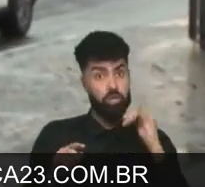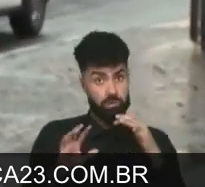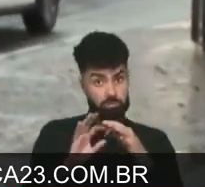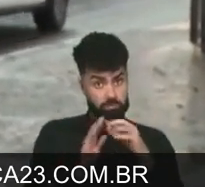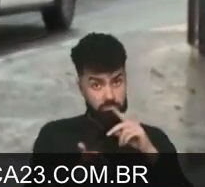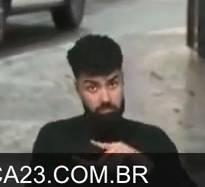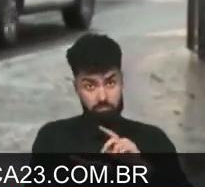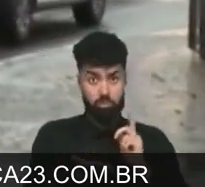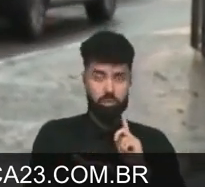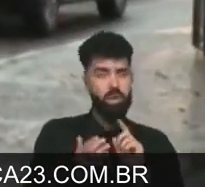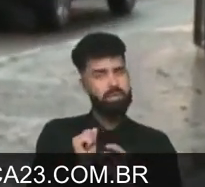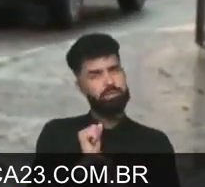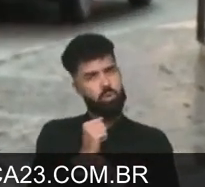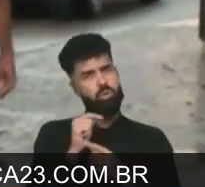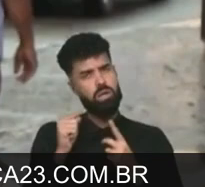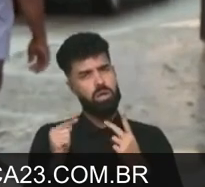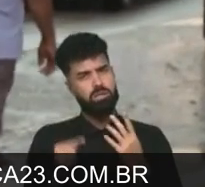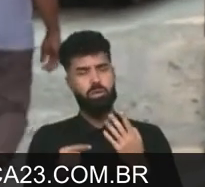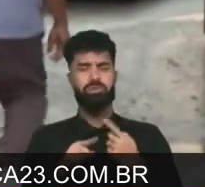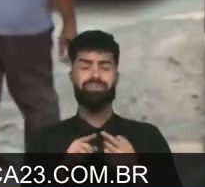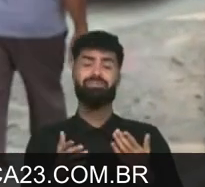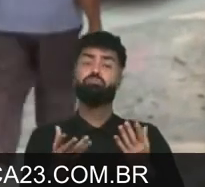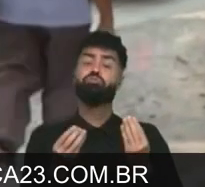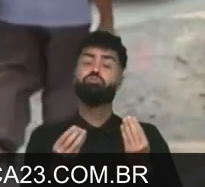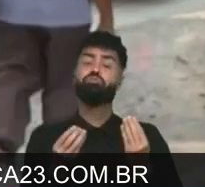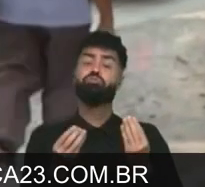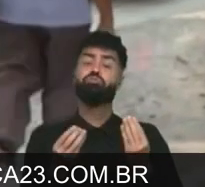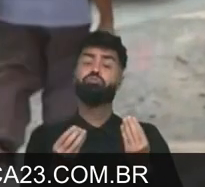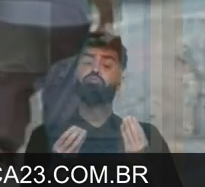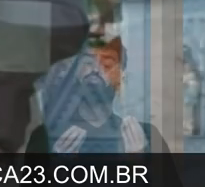porque hoje existem muitos golpes de internet.